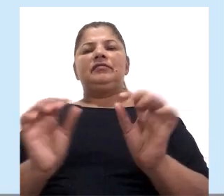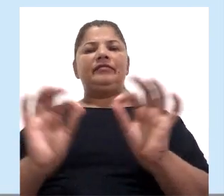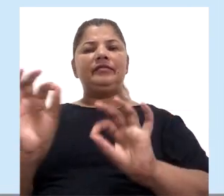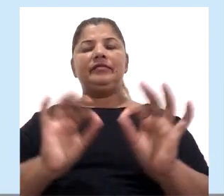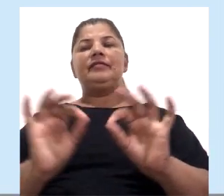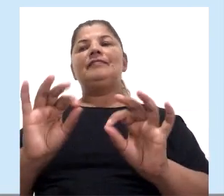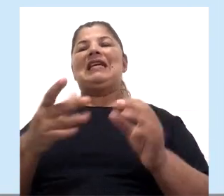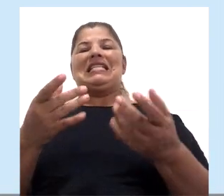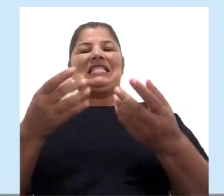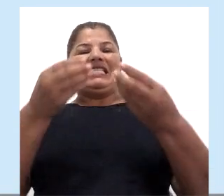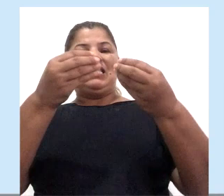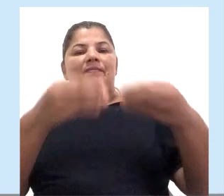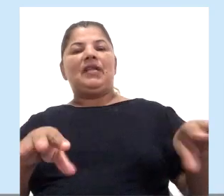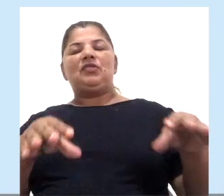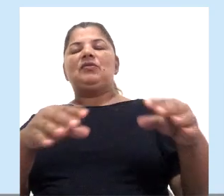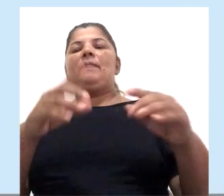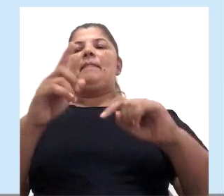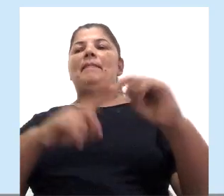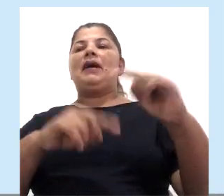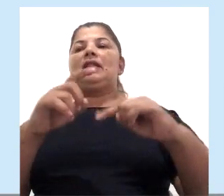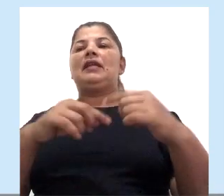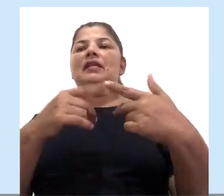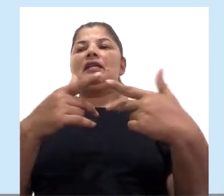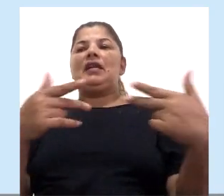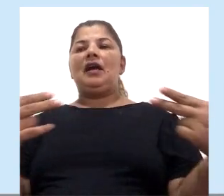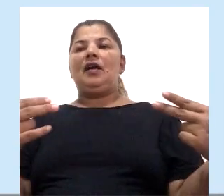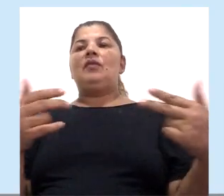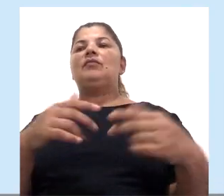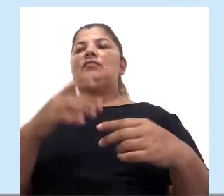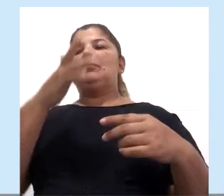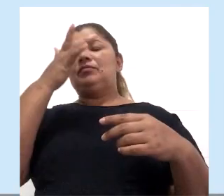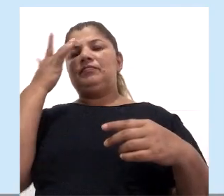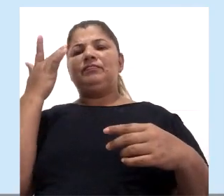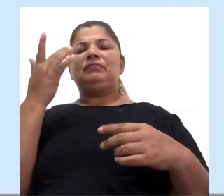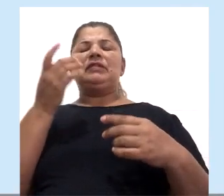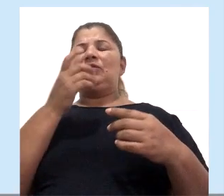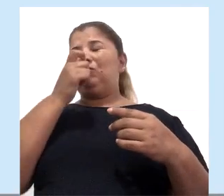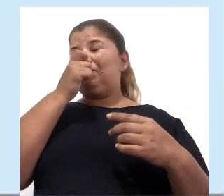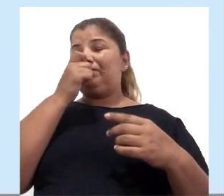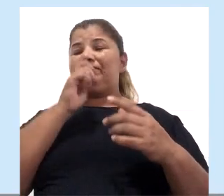sistema fordista se perdia muito material, muito contingente